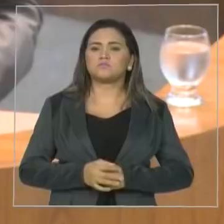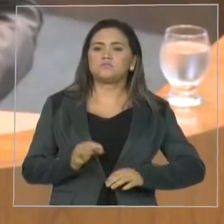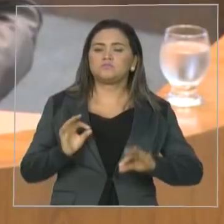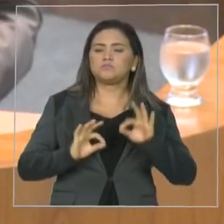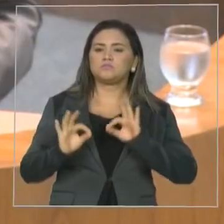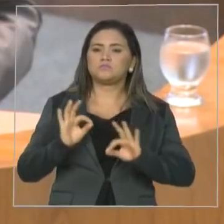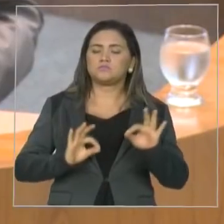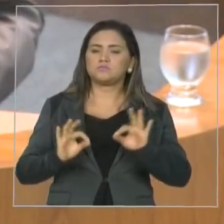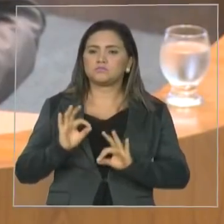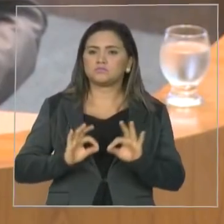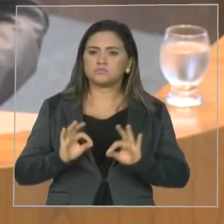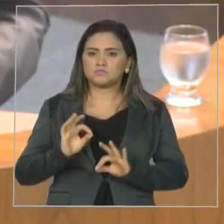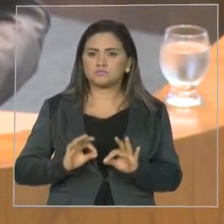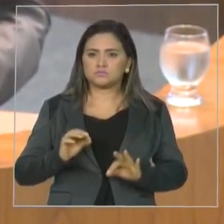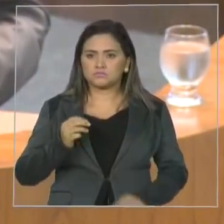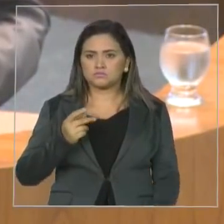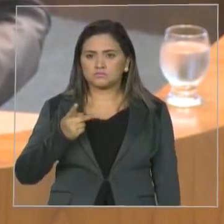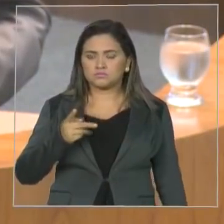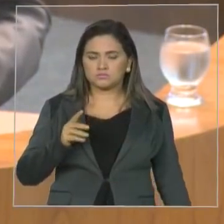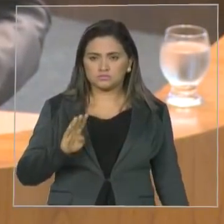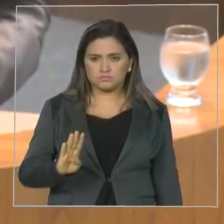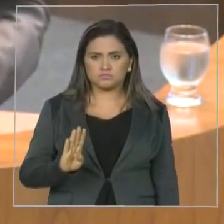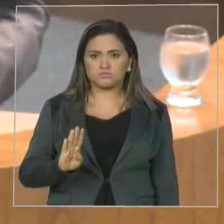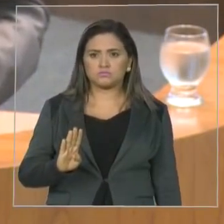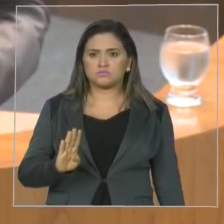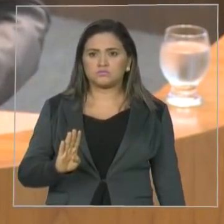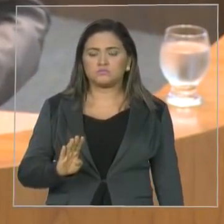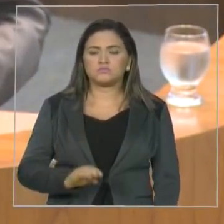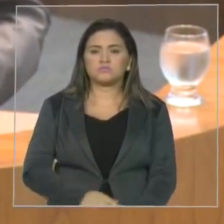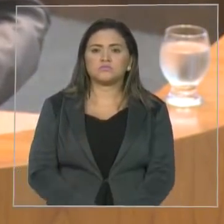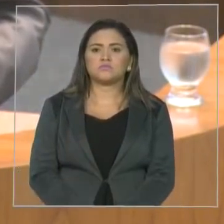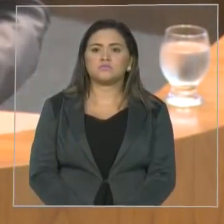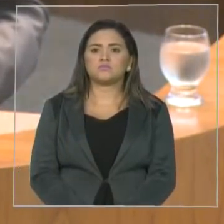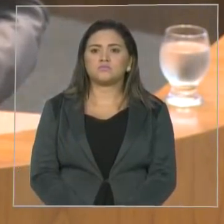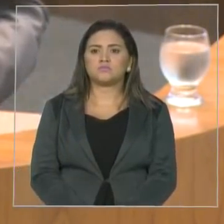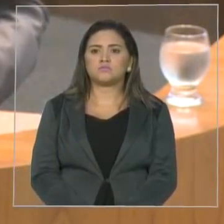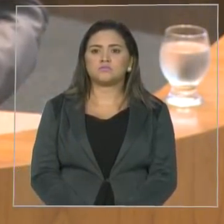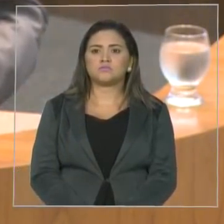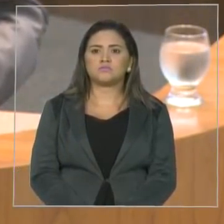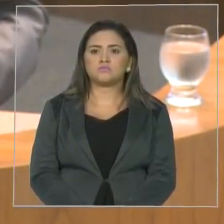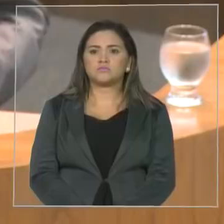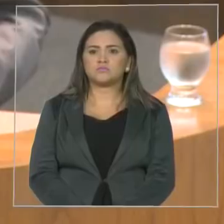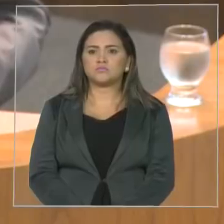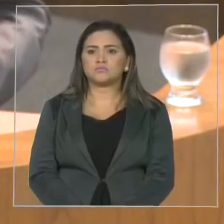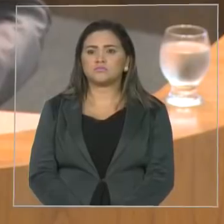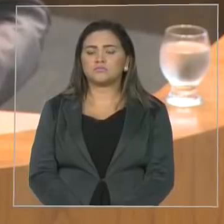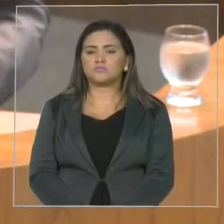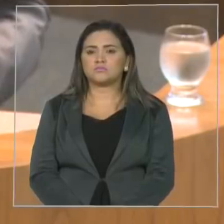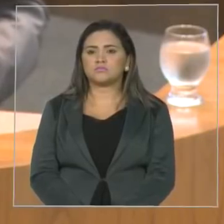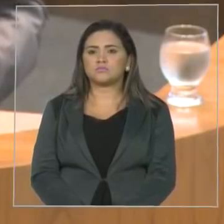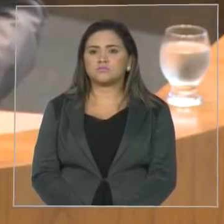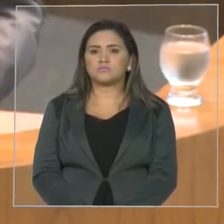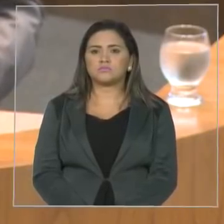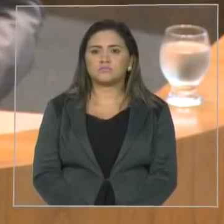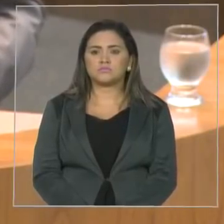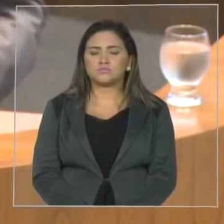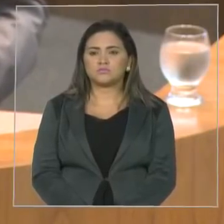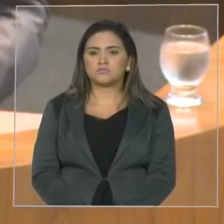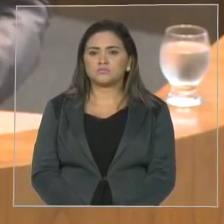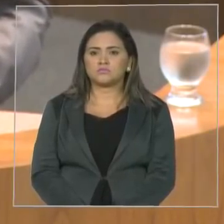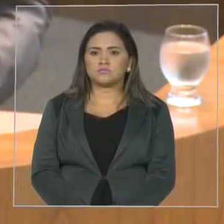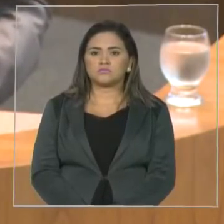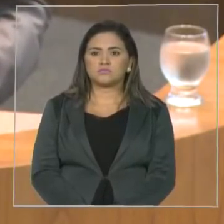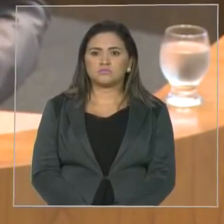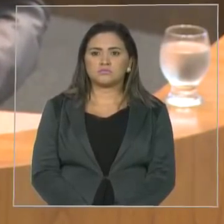O decreto de intervenção federal está previsto no artigo 34 da Constituição